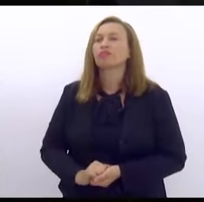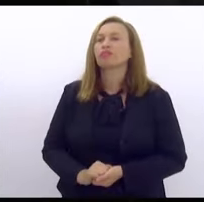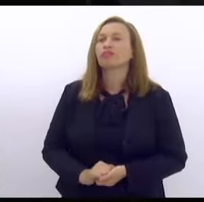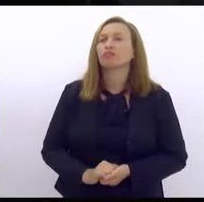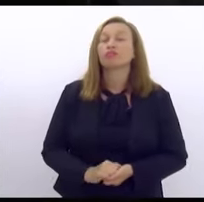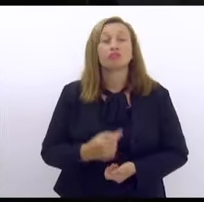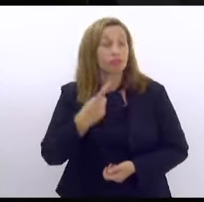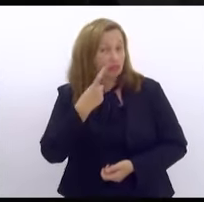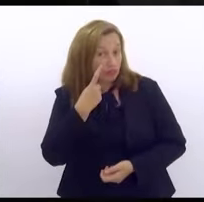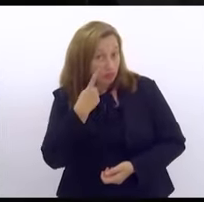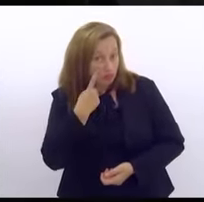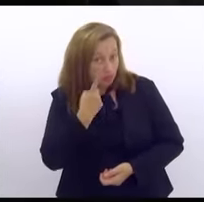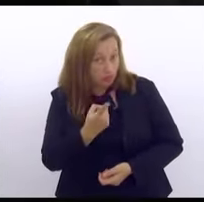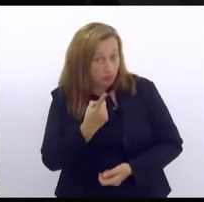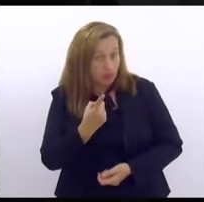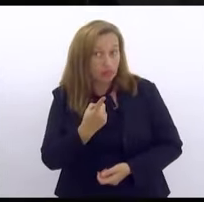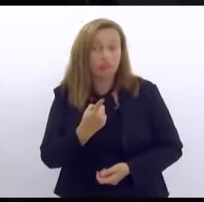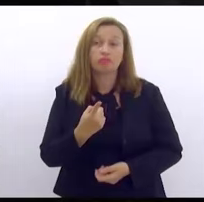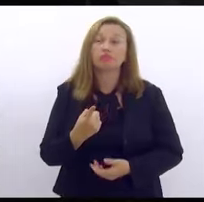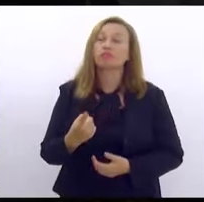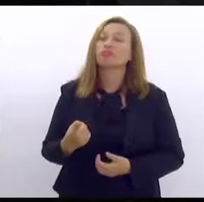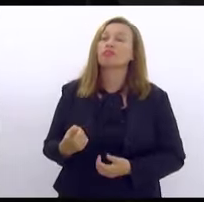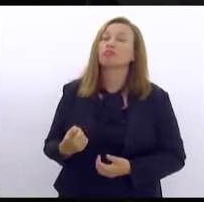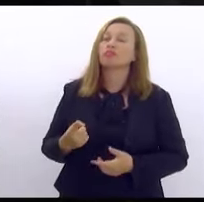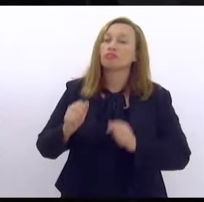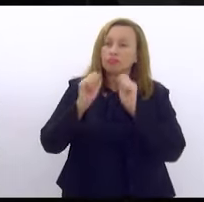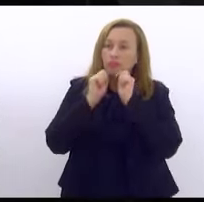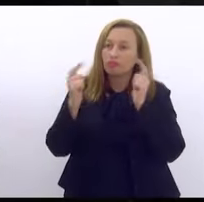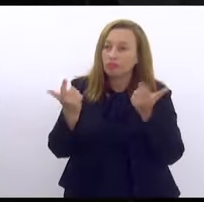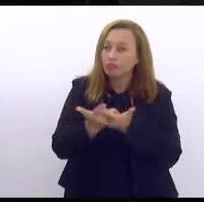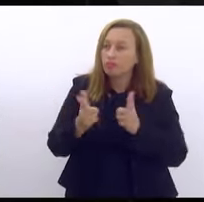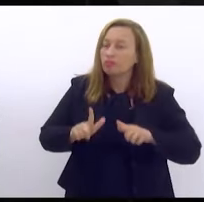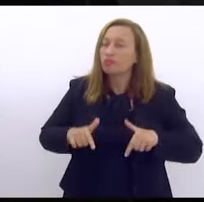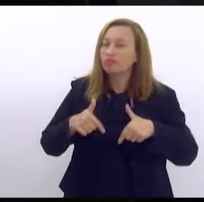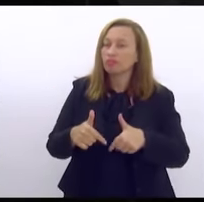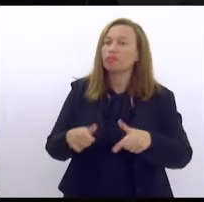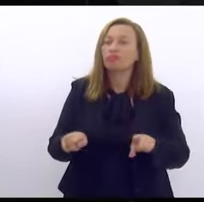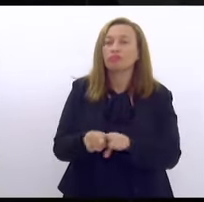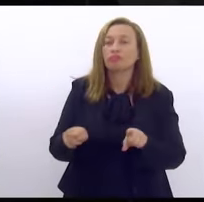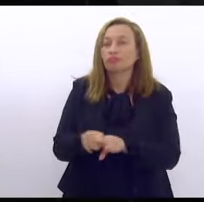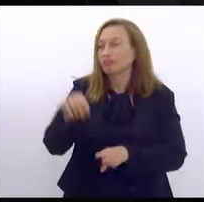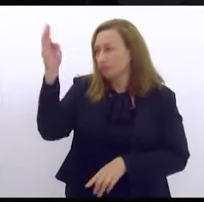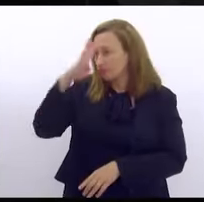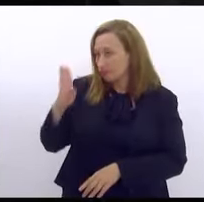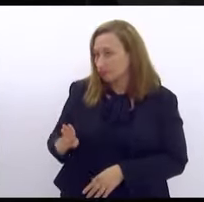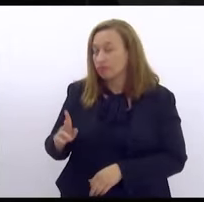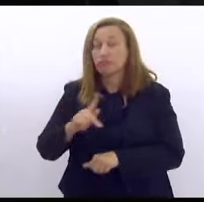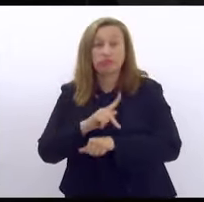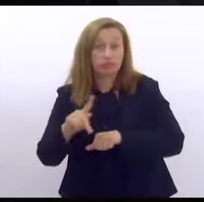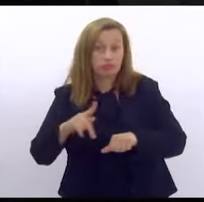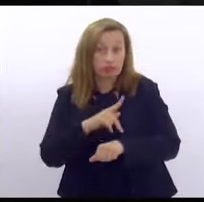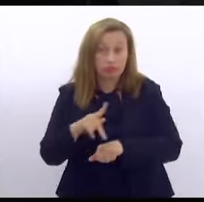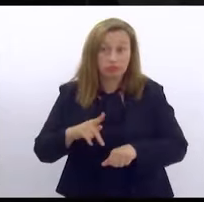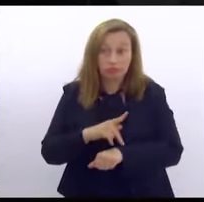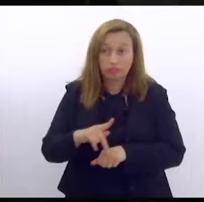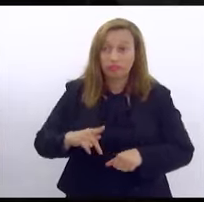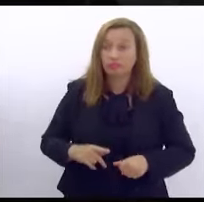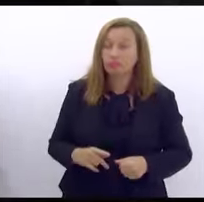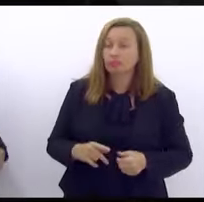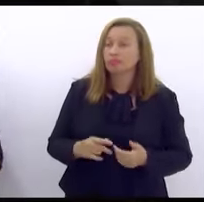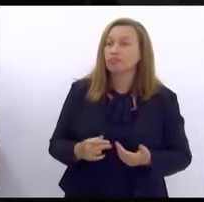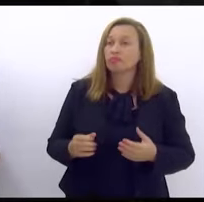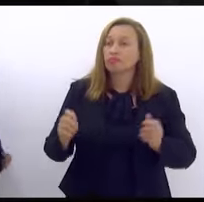gente veja o protagonismo da Assembleia Legislativa também no Brasil, também no país, ditando e